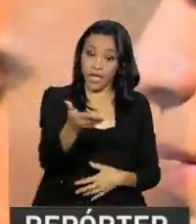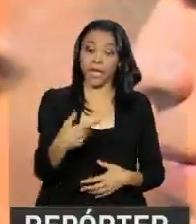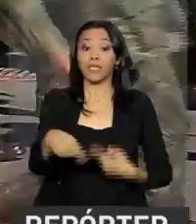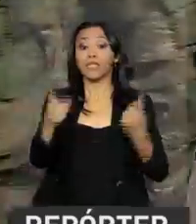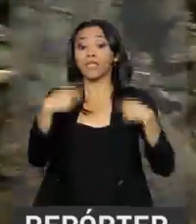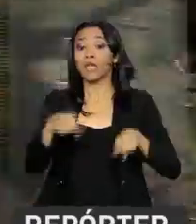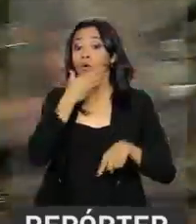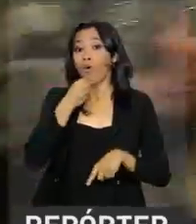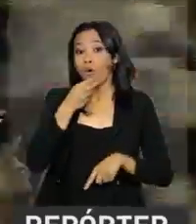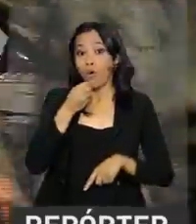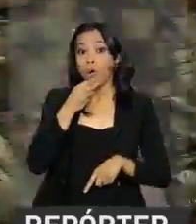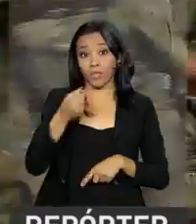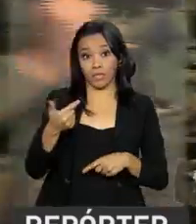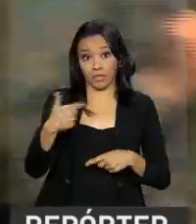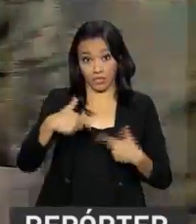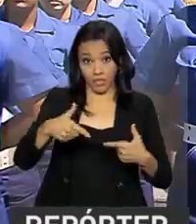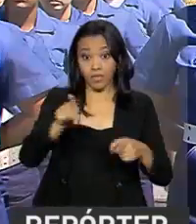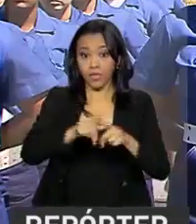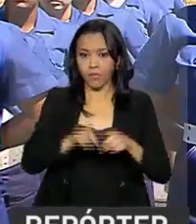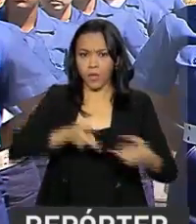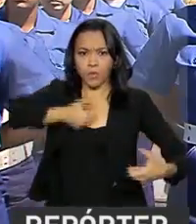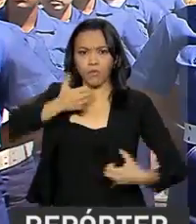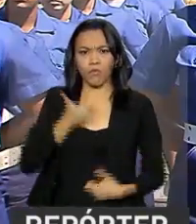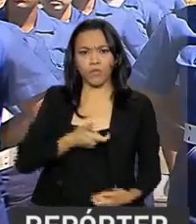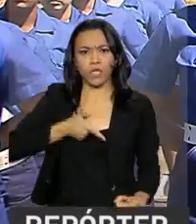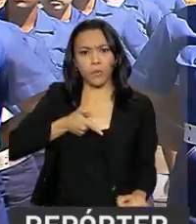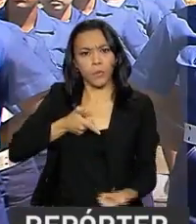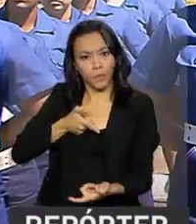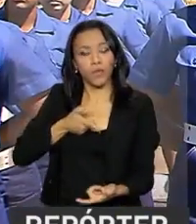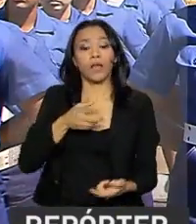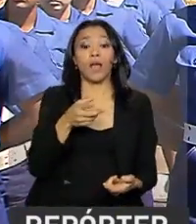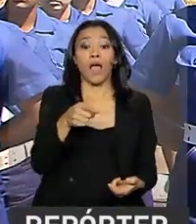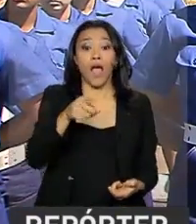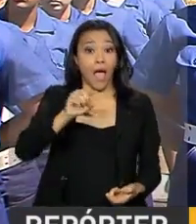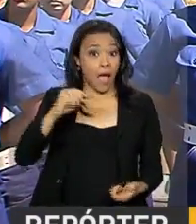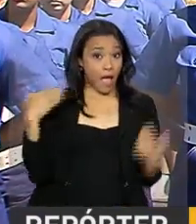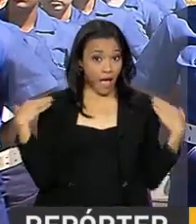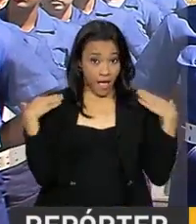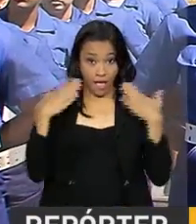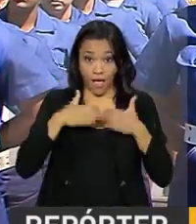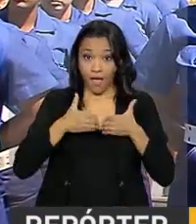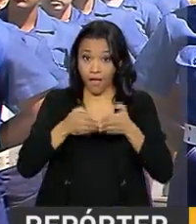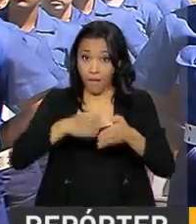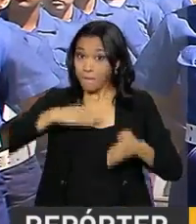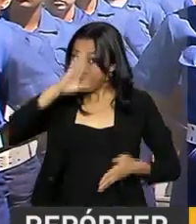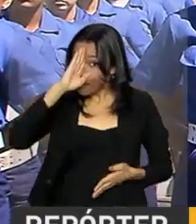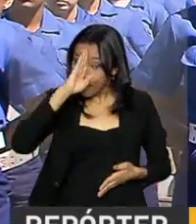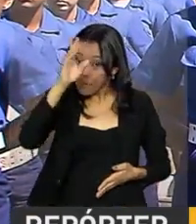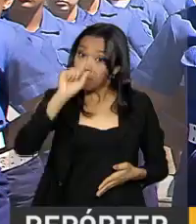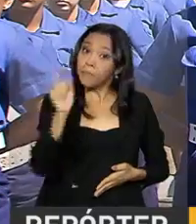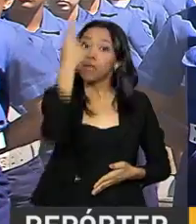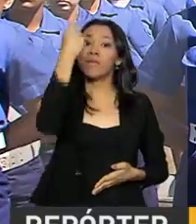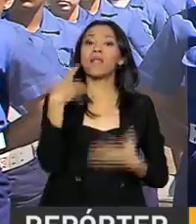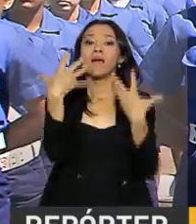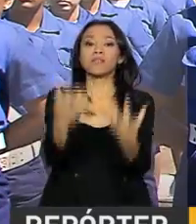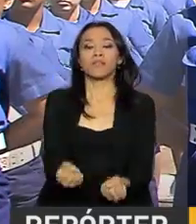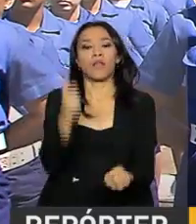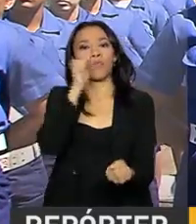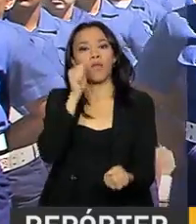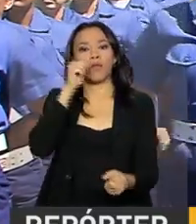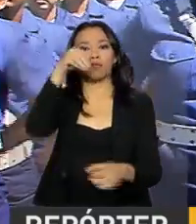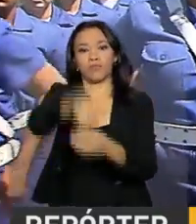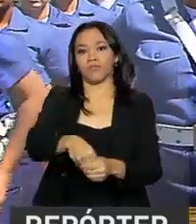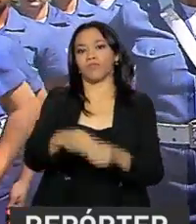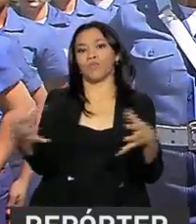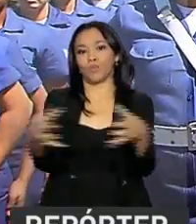marinheiros e de fuzileiros navais a Marinha foi a primeira das três forças a aceitar o ingresso de mulheres e